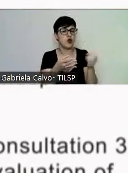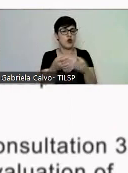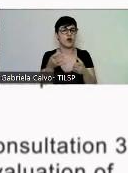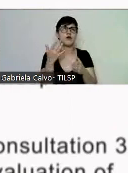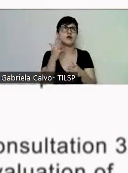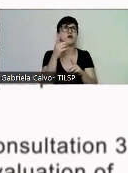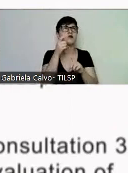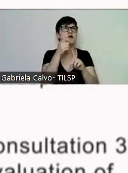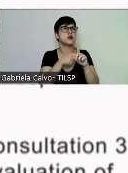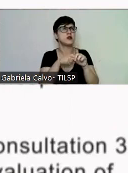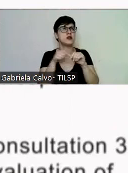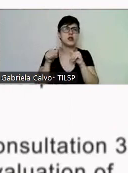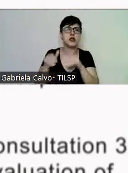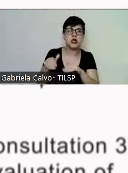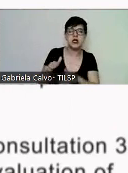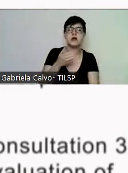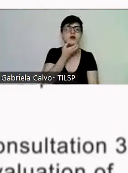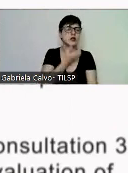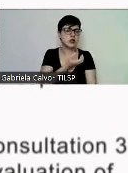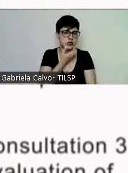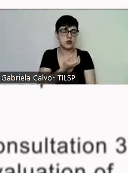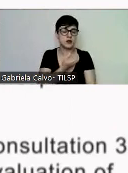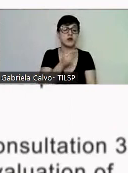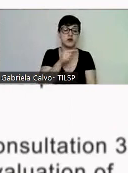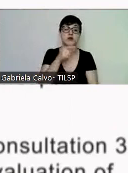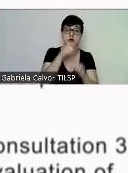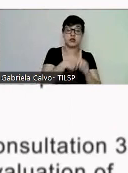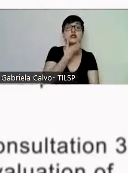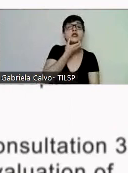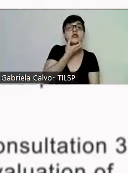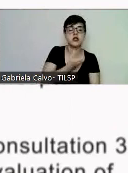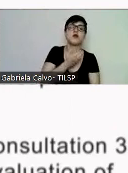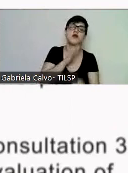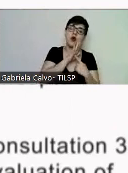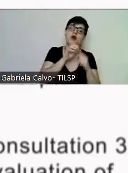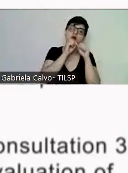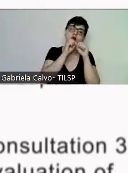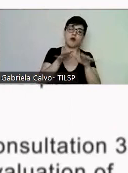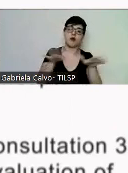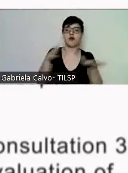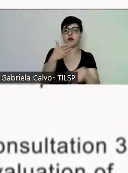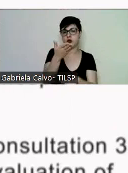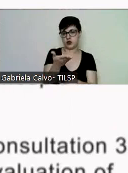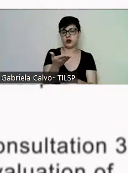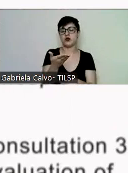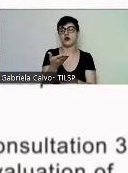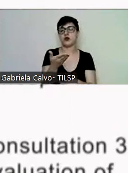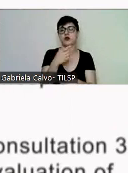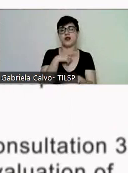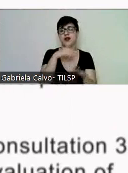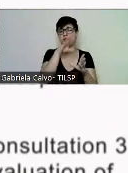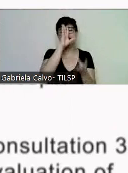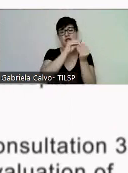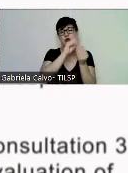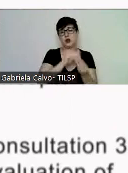e dezembro de 2020 em dezembro nós apresentamos publicamente essa metodologia que aqui tá muito resumido obviamente